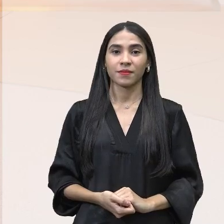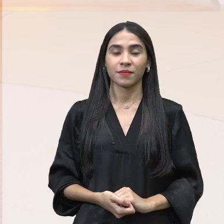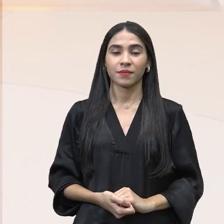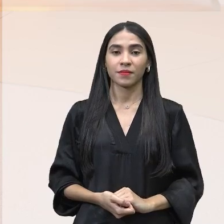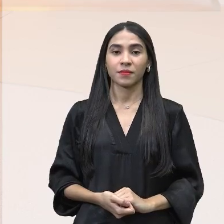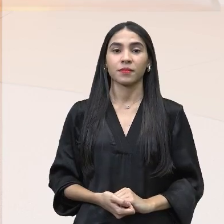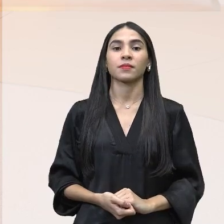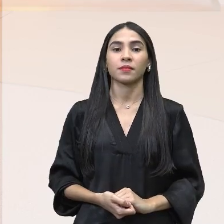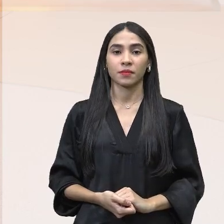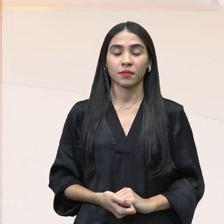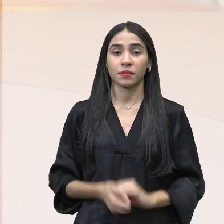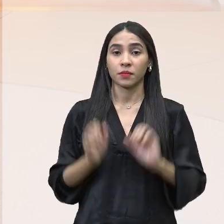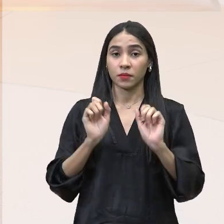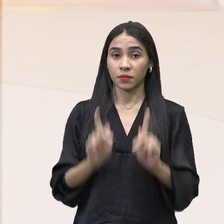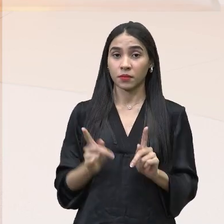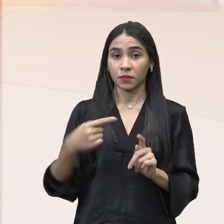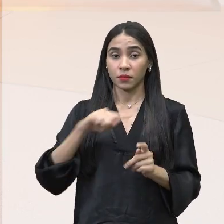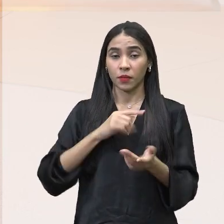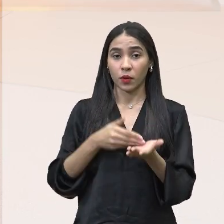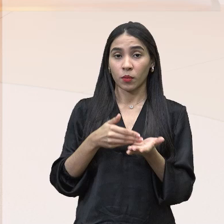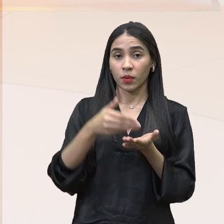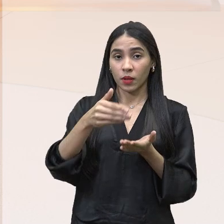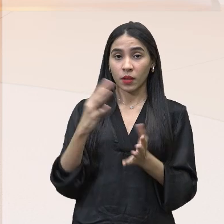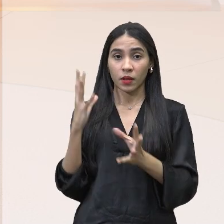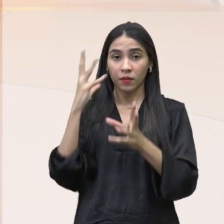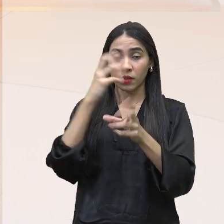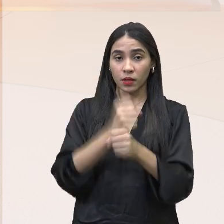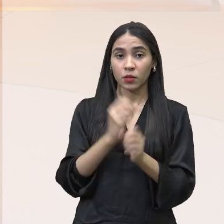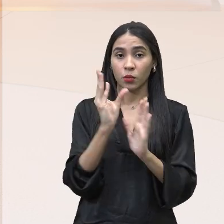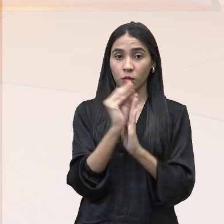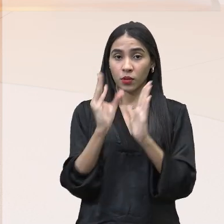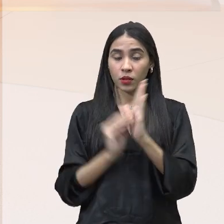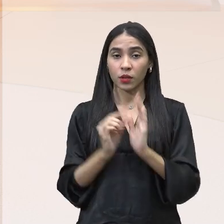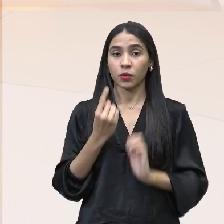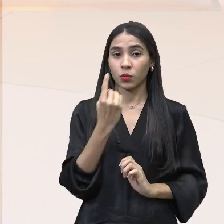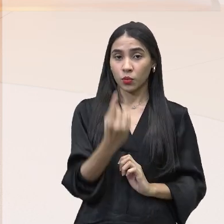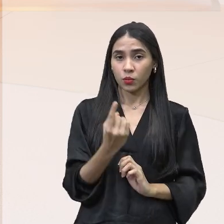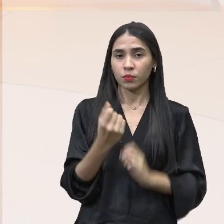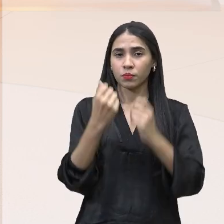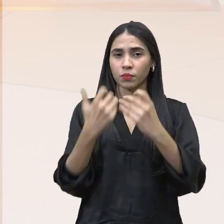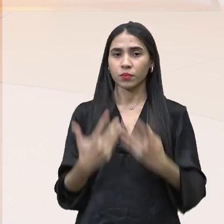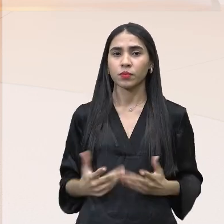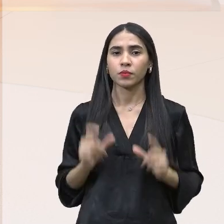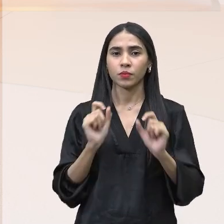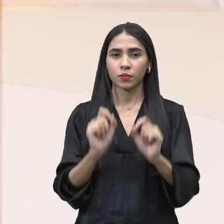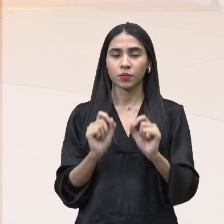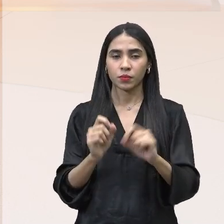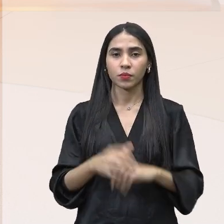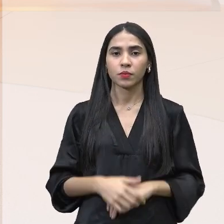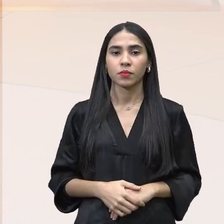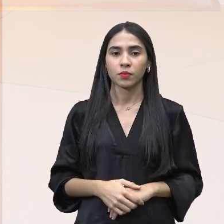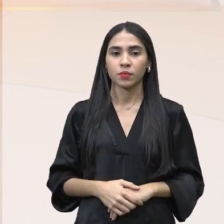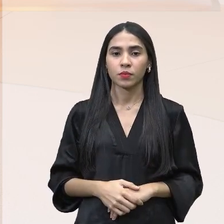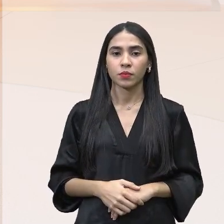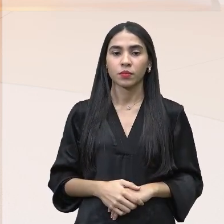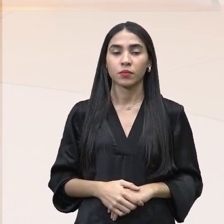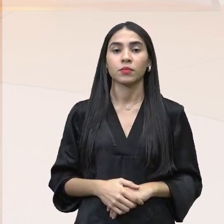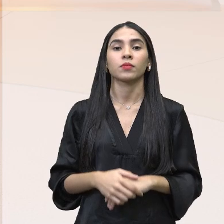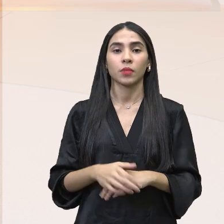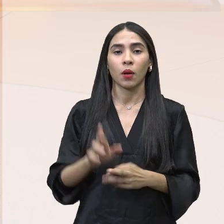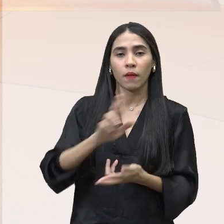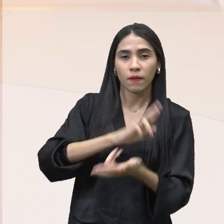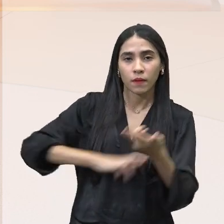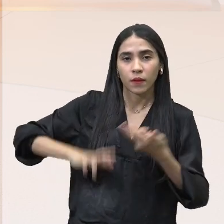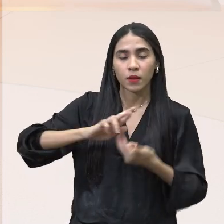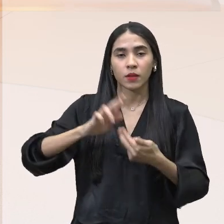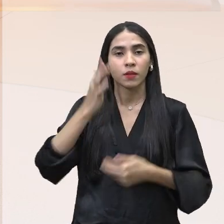Muito bem, nós vamos começar revisando aqui a unidade 1, e nós falamos o seguinte, que com as